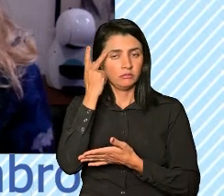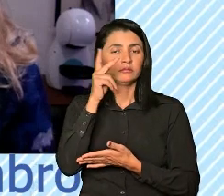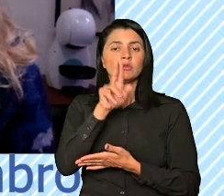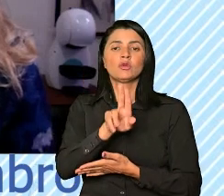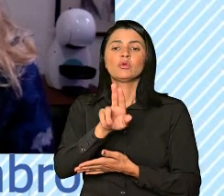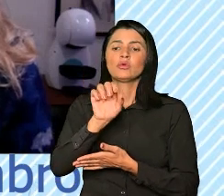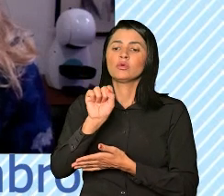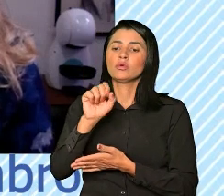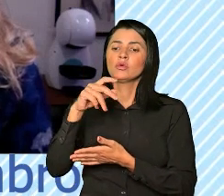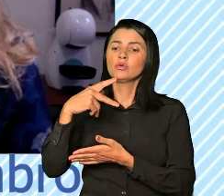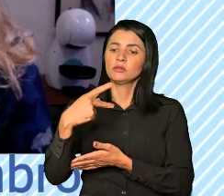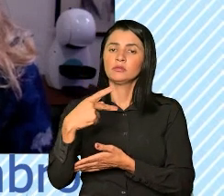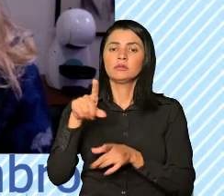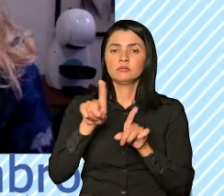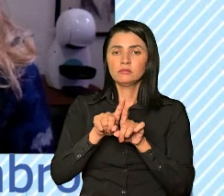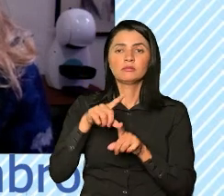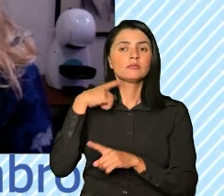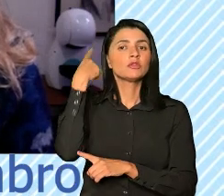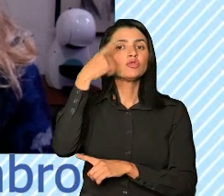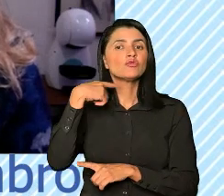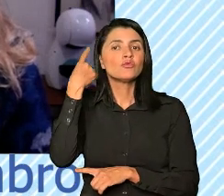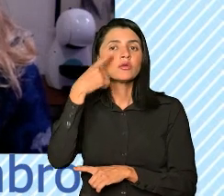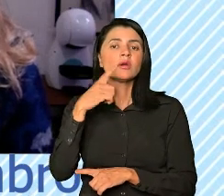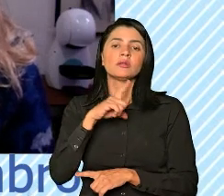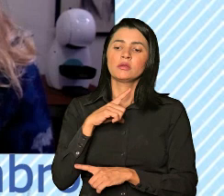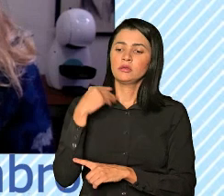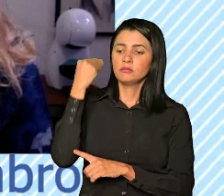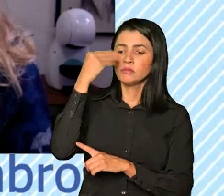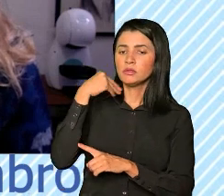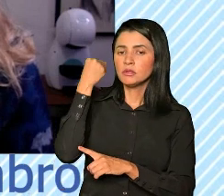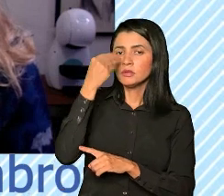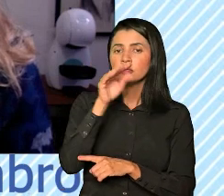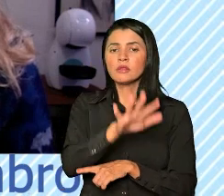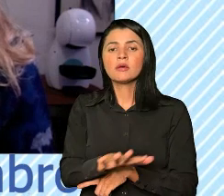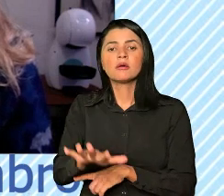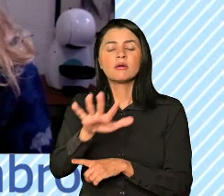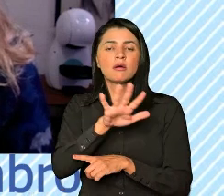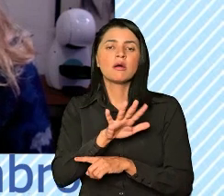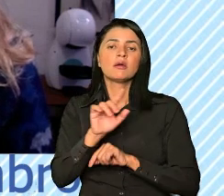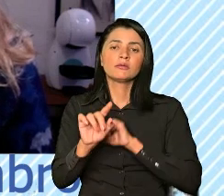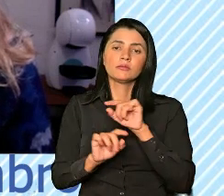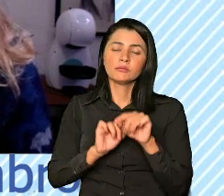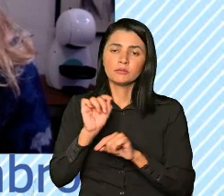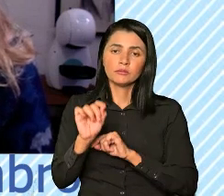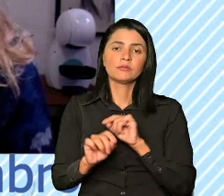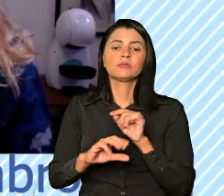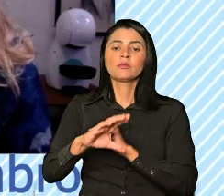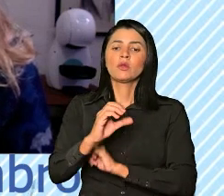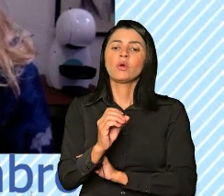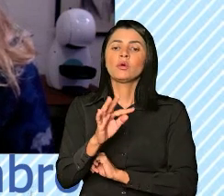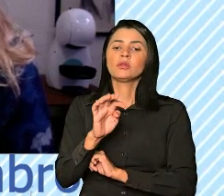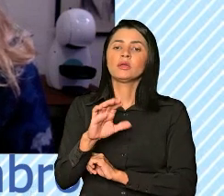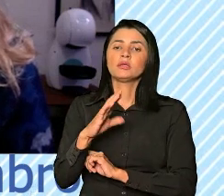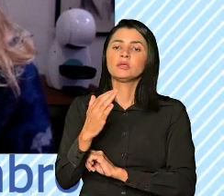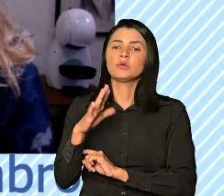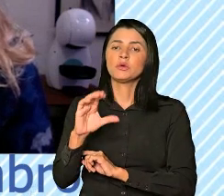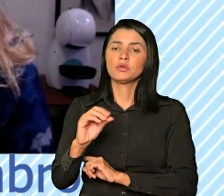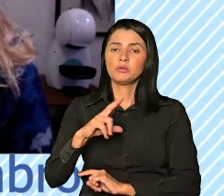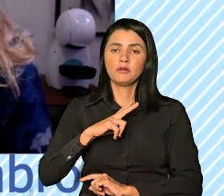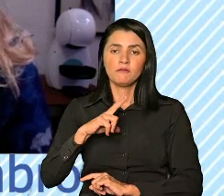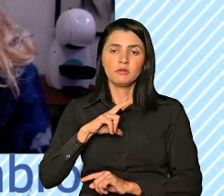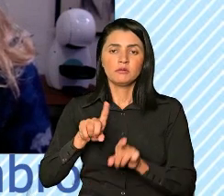USP, é advogada com experiência na área de contencioso privado e público.